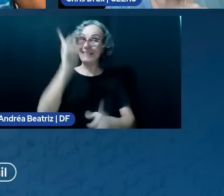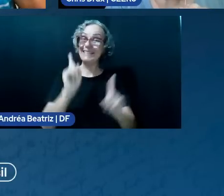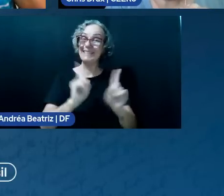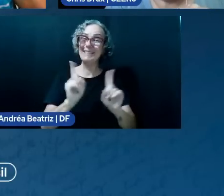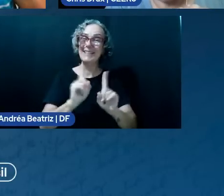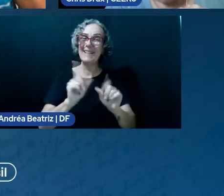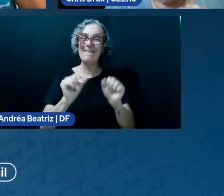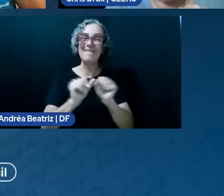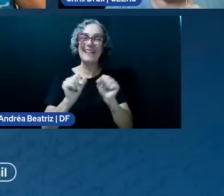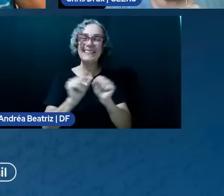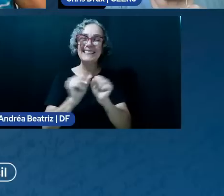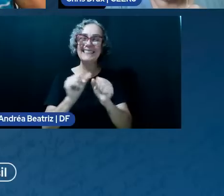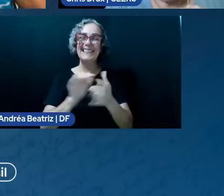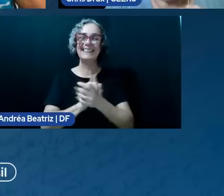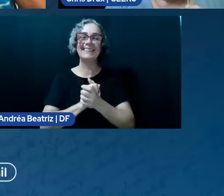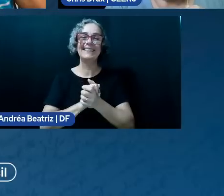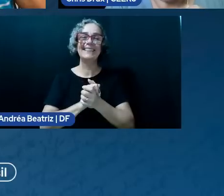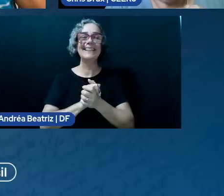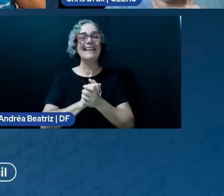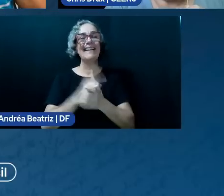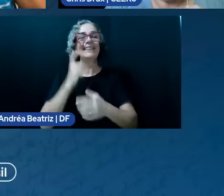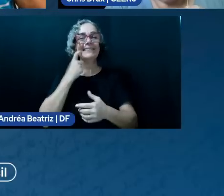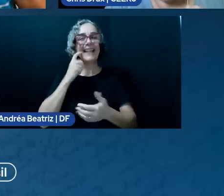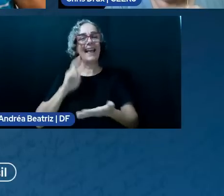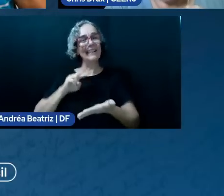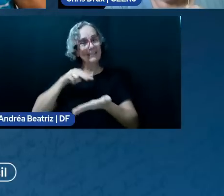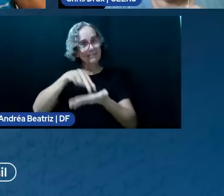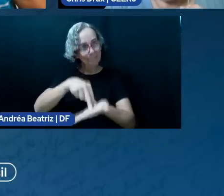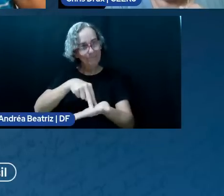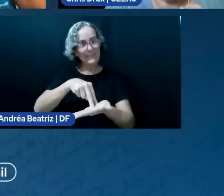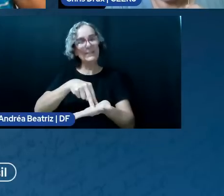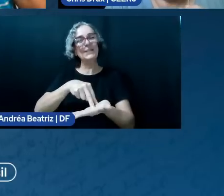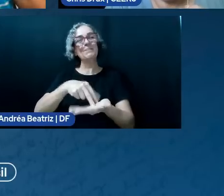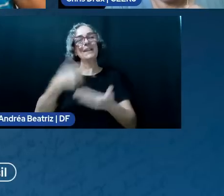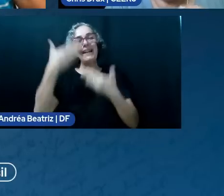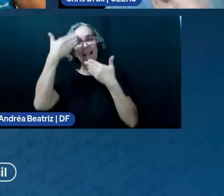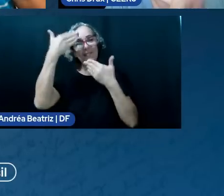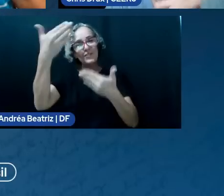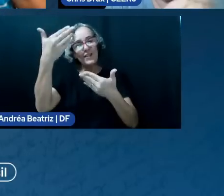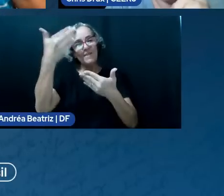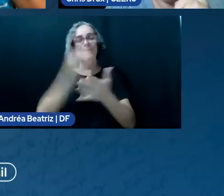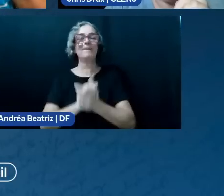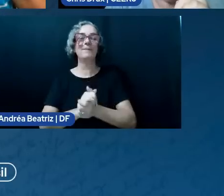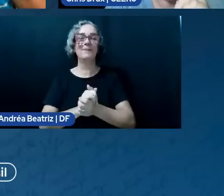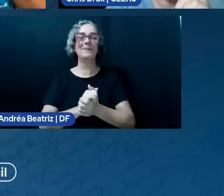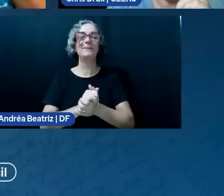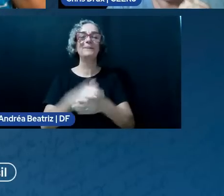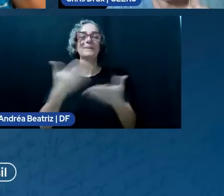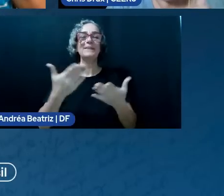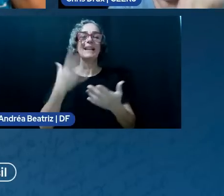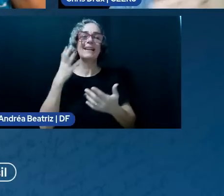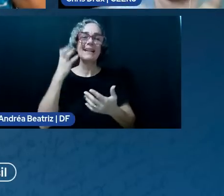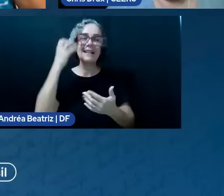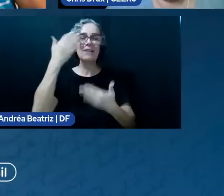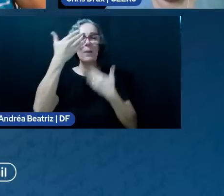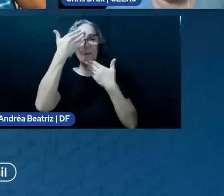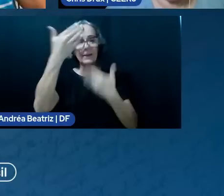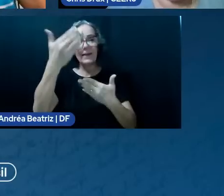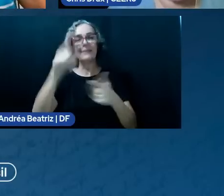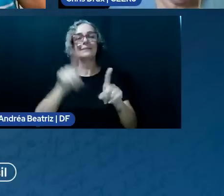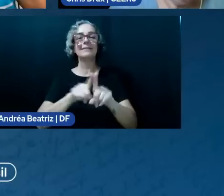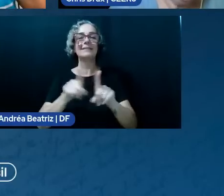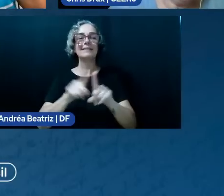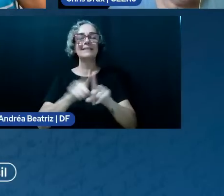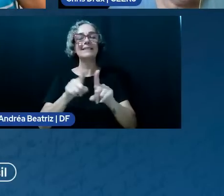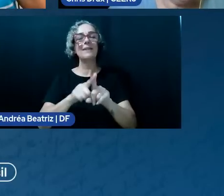fazer, não é? E ela está aí firme, a nossa gratidão profunda. Obrigado, Cris, ao Fio, que está na técnica,